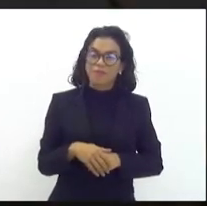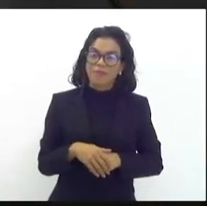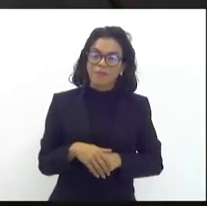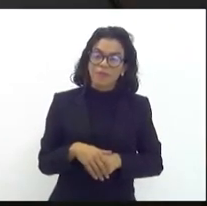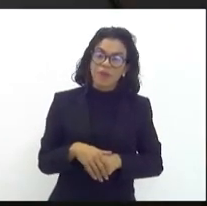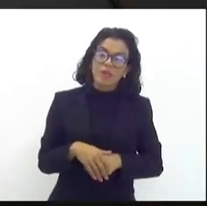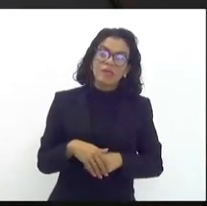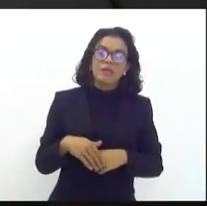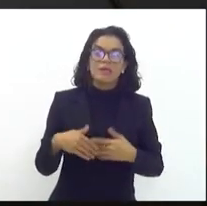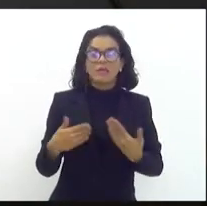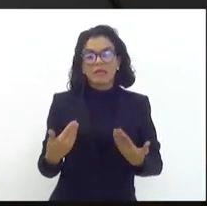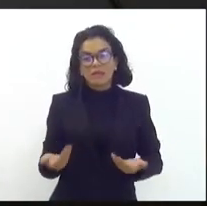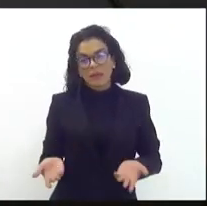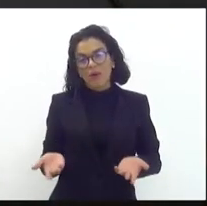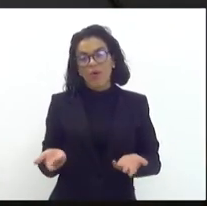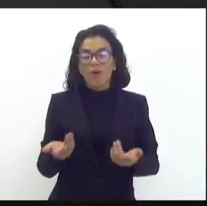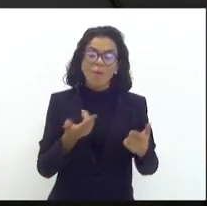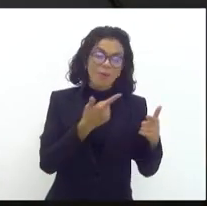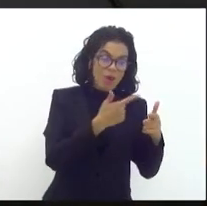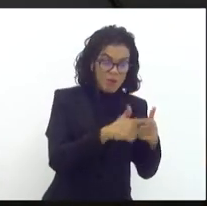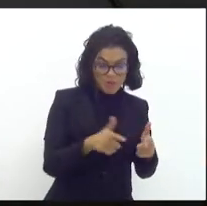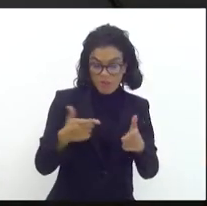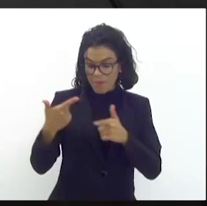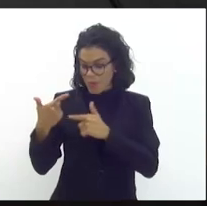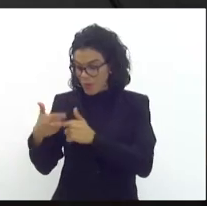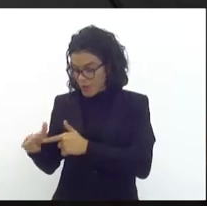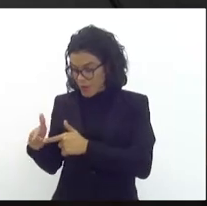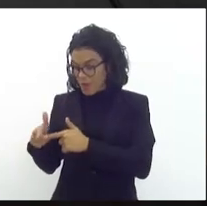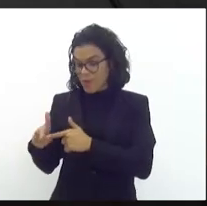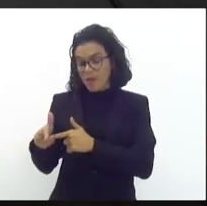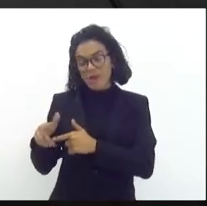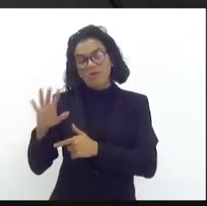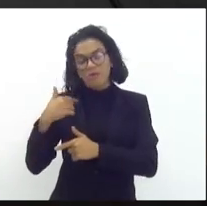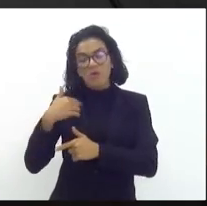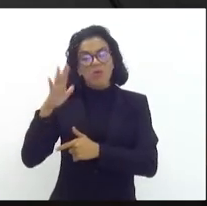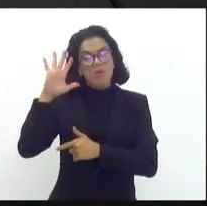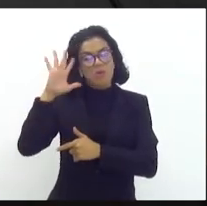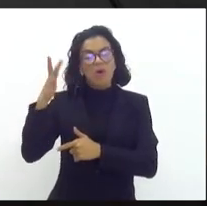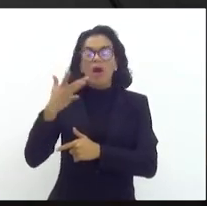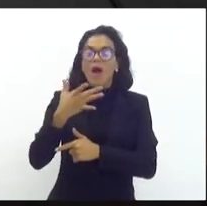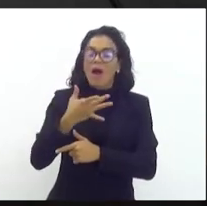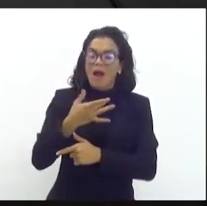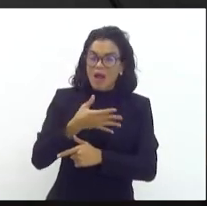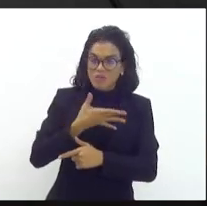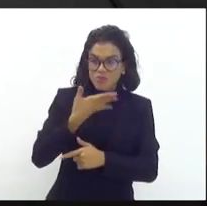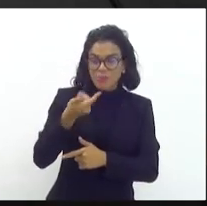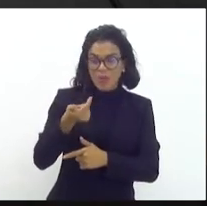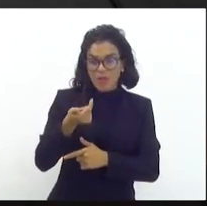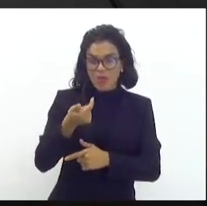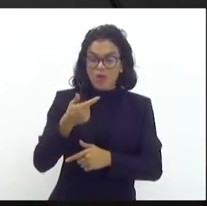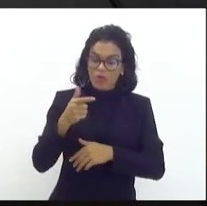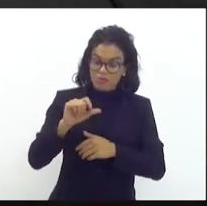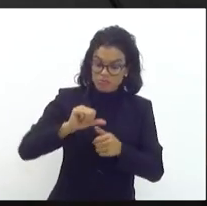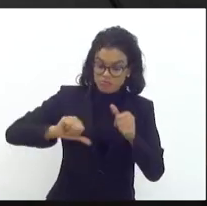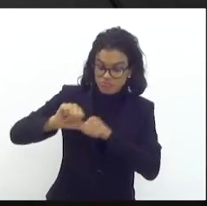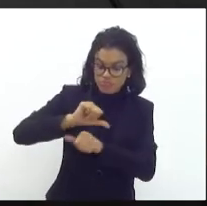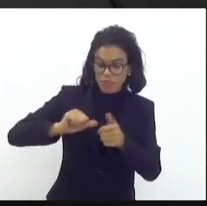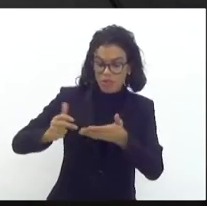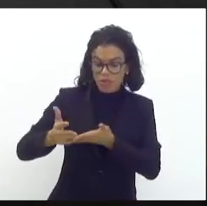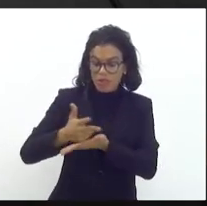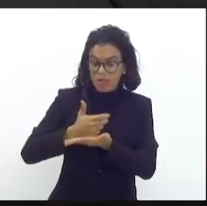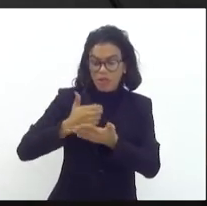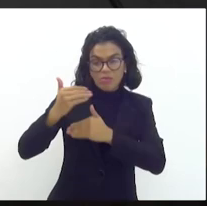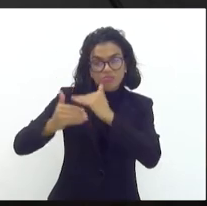entre alhos e bugalhos eu nove fora eu acho muito importante que essa reforma avance para